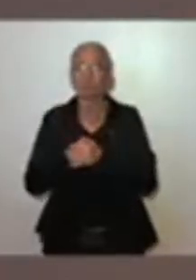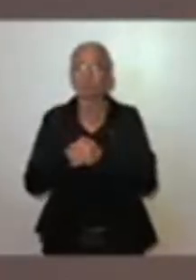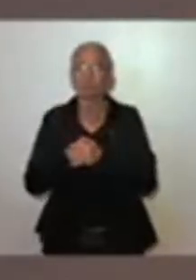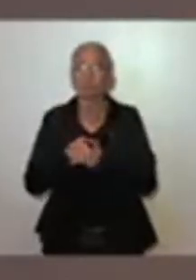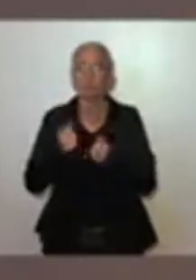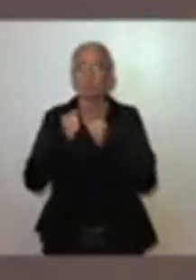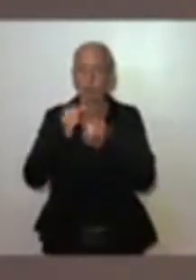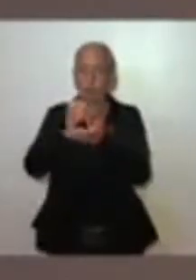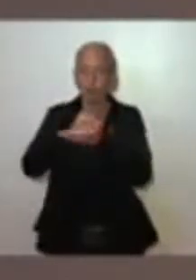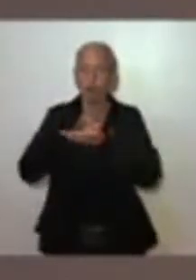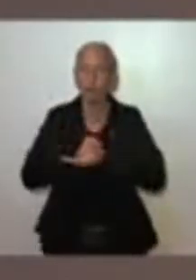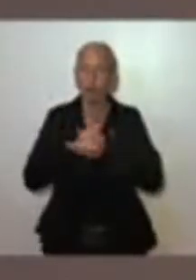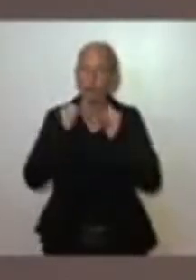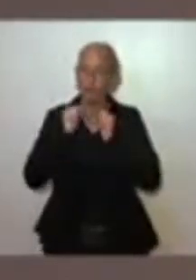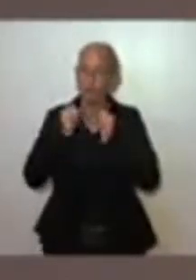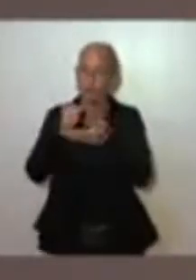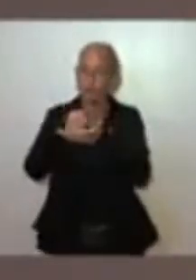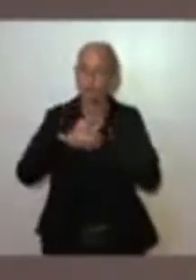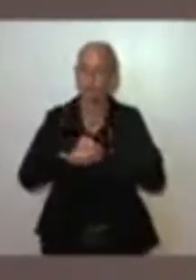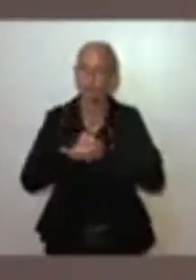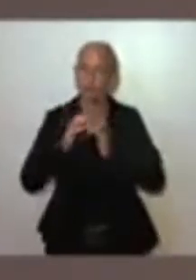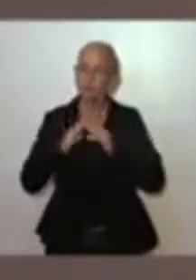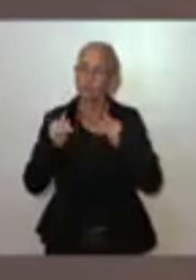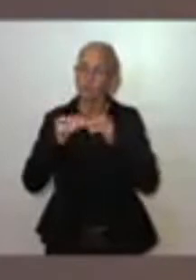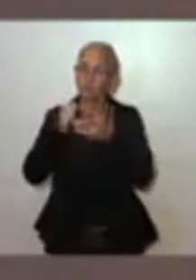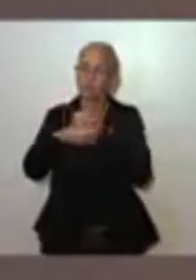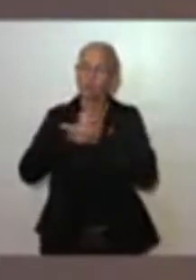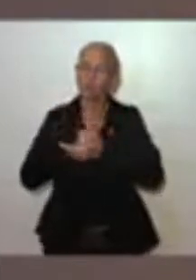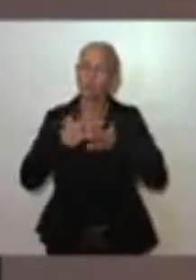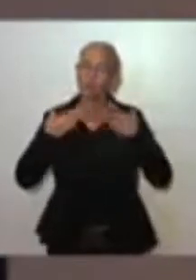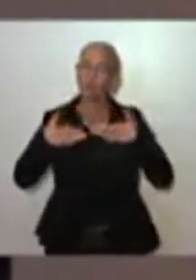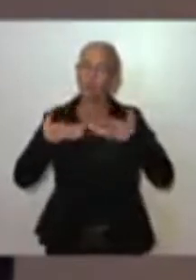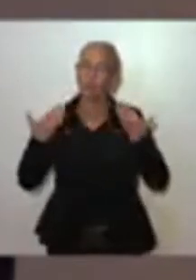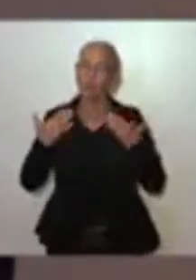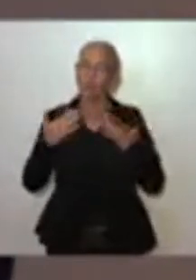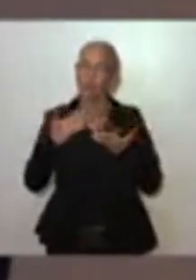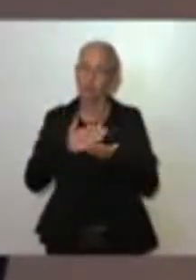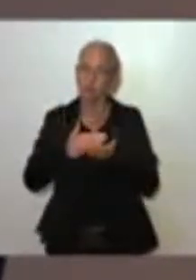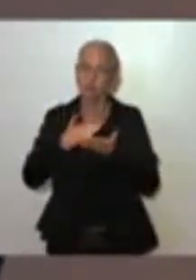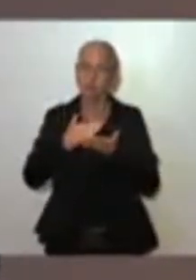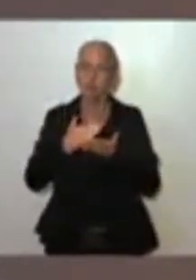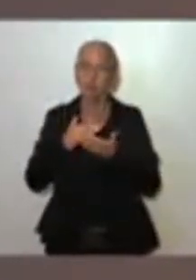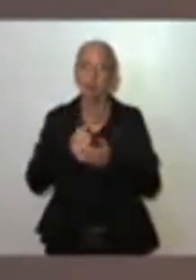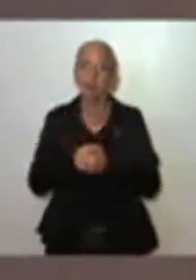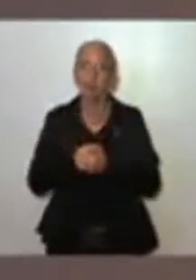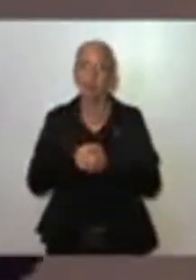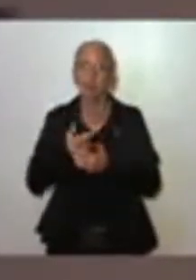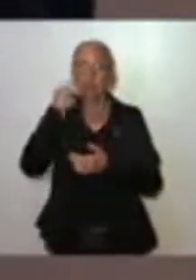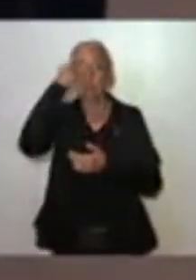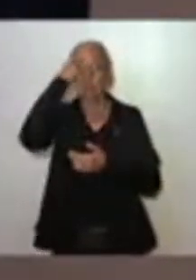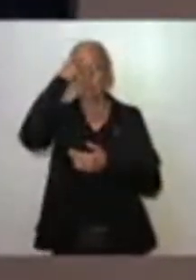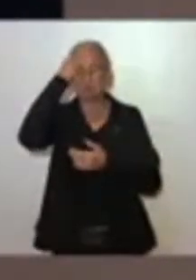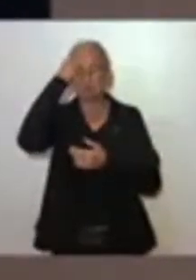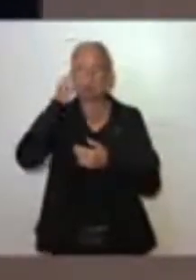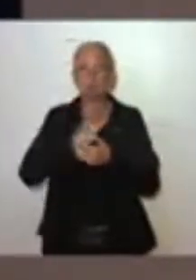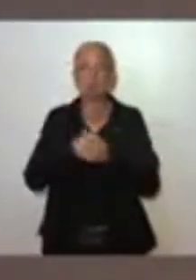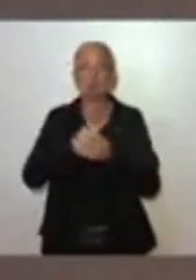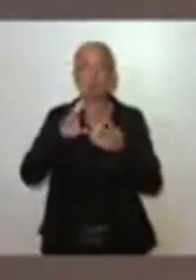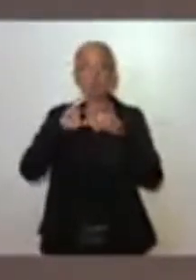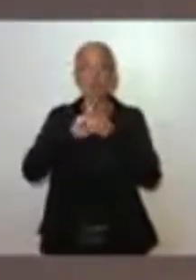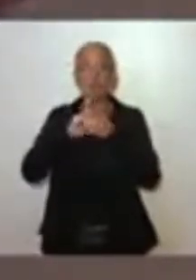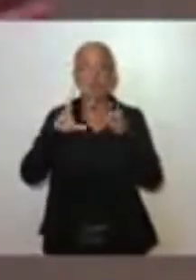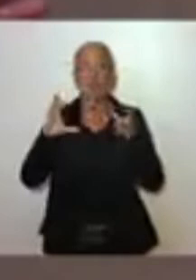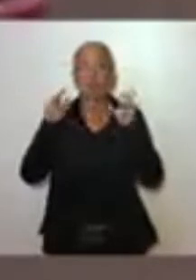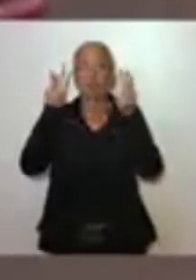também nessa nova letra no passado meu susto Inicial Eu disse olha numa democracia